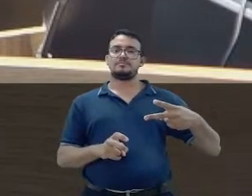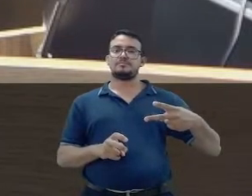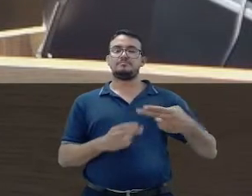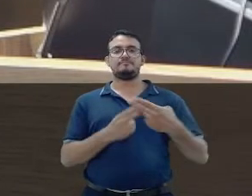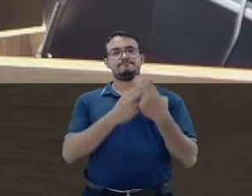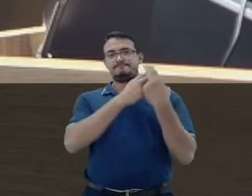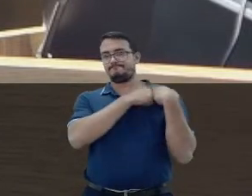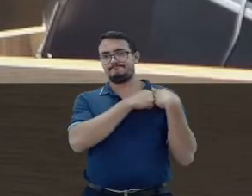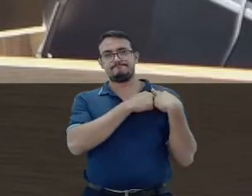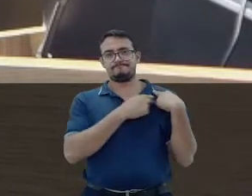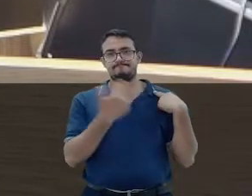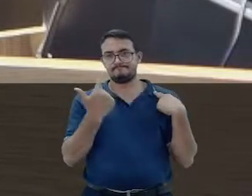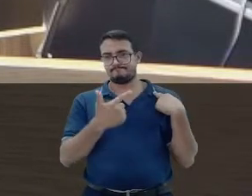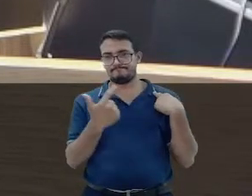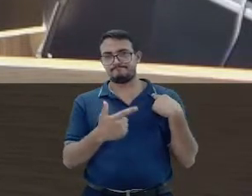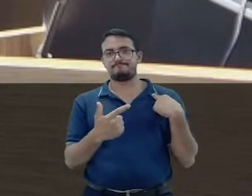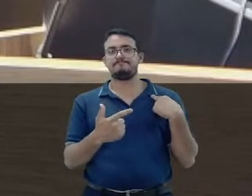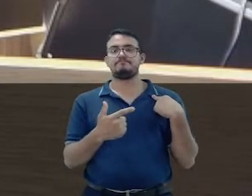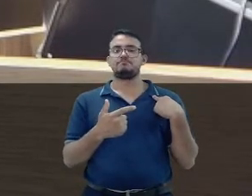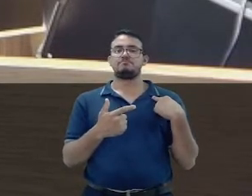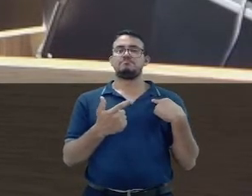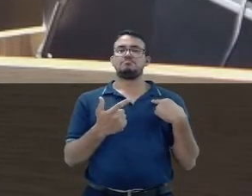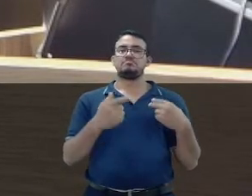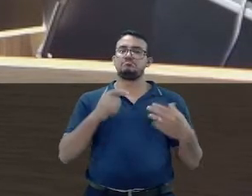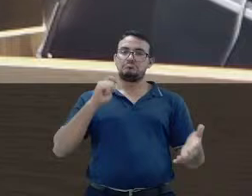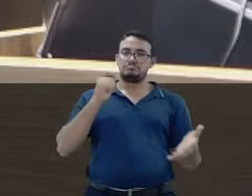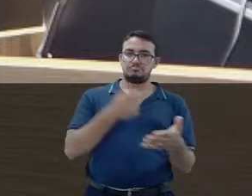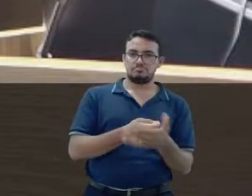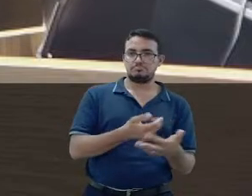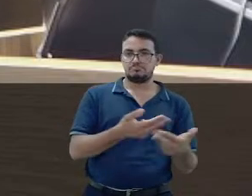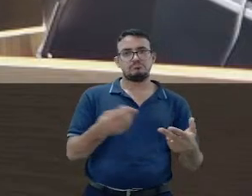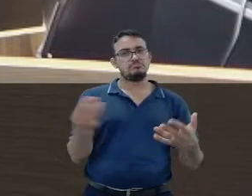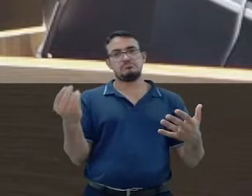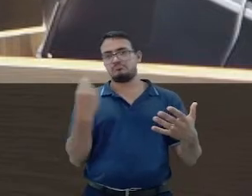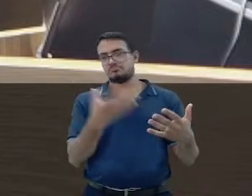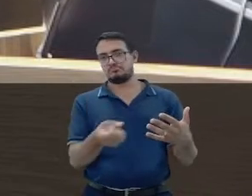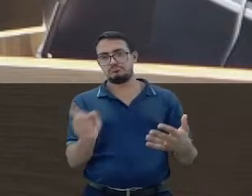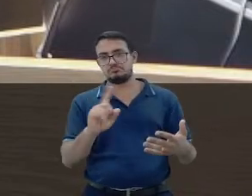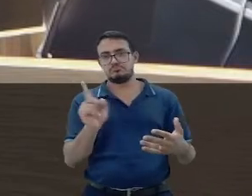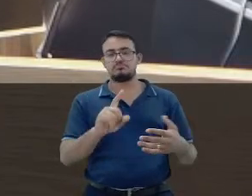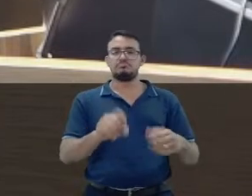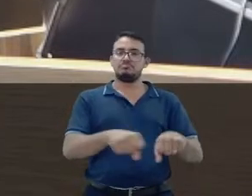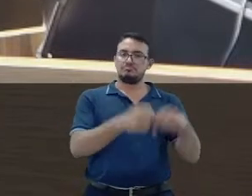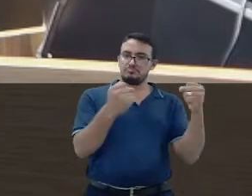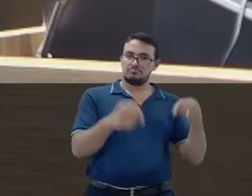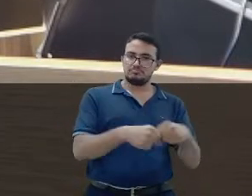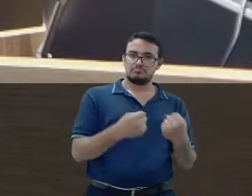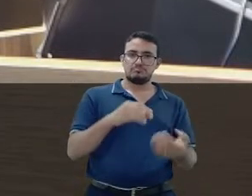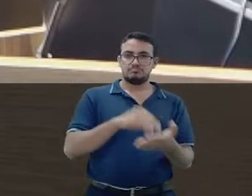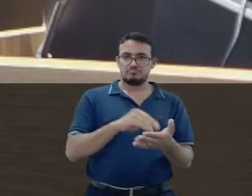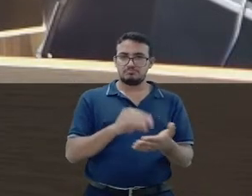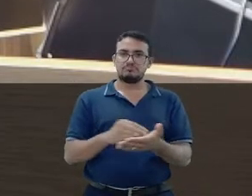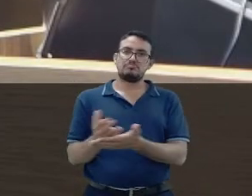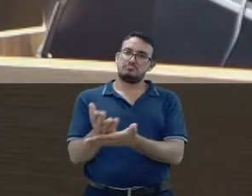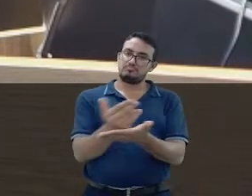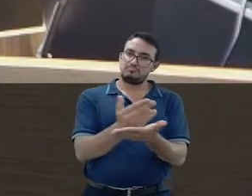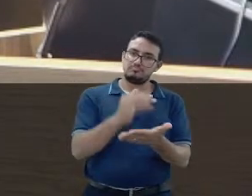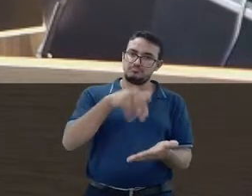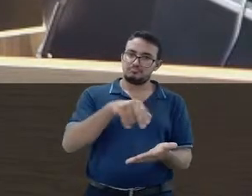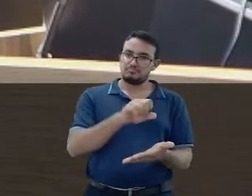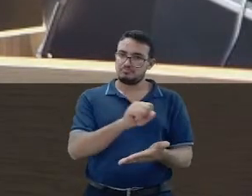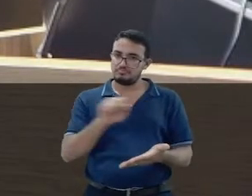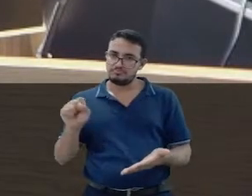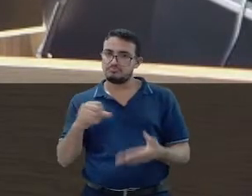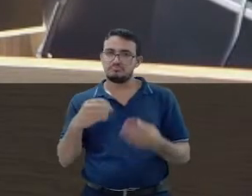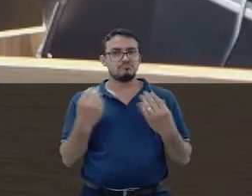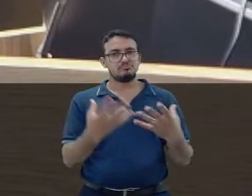material, verbas previdenciárias, nego provimento. Dano material, perdas e danos, ausência de recolhimentos previdenciários, também nego